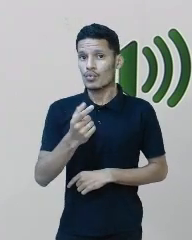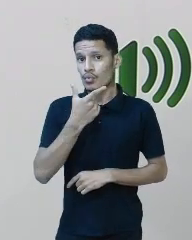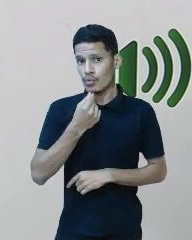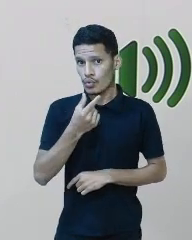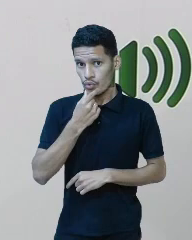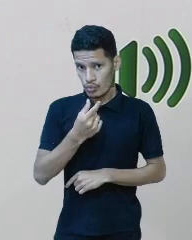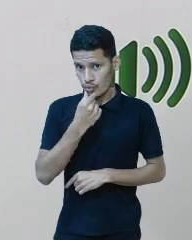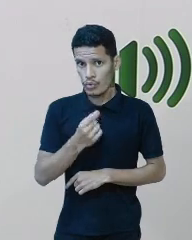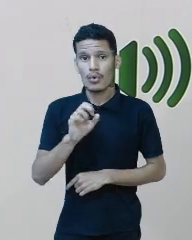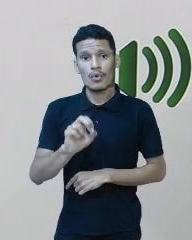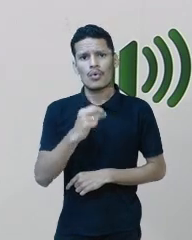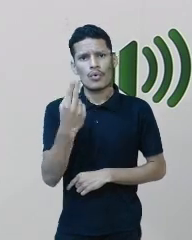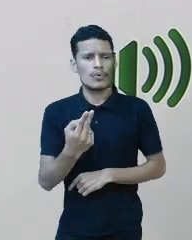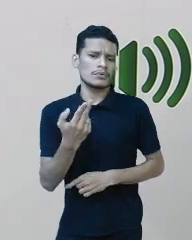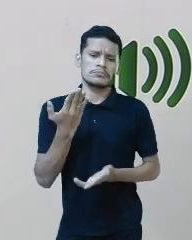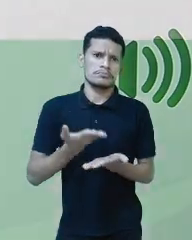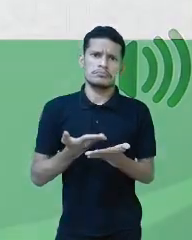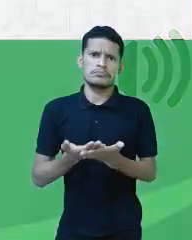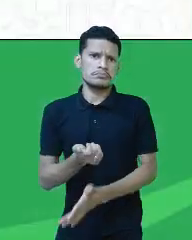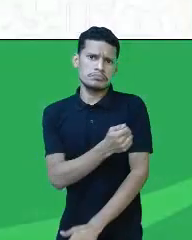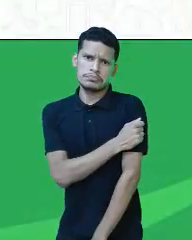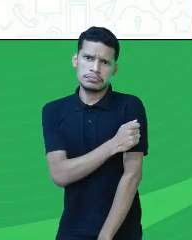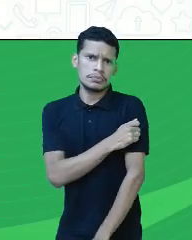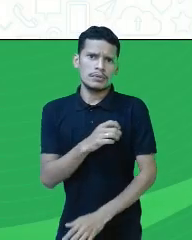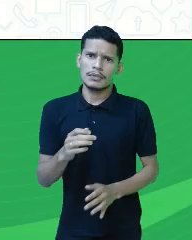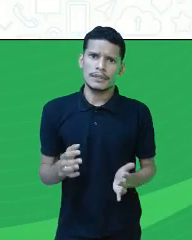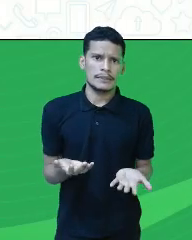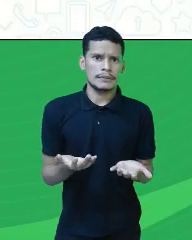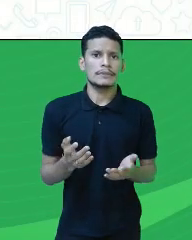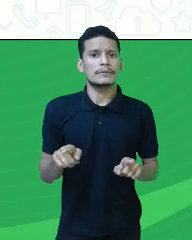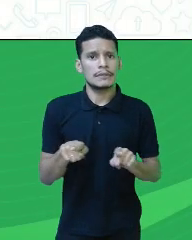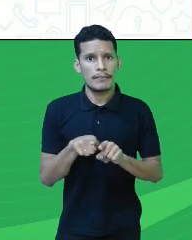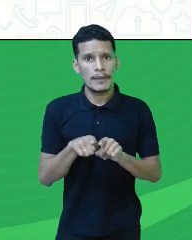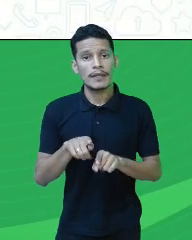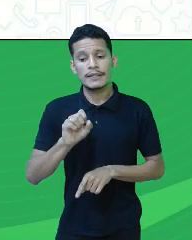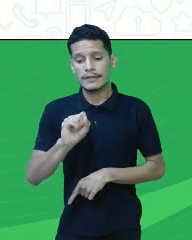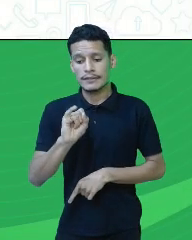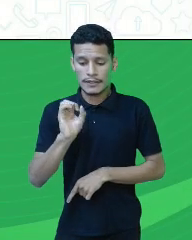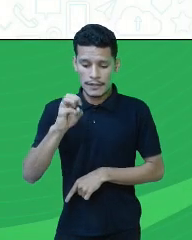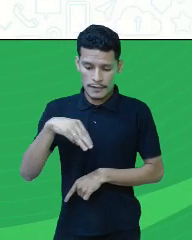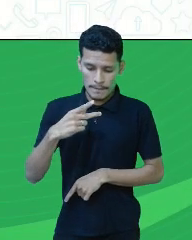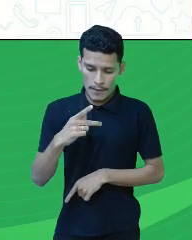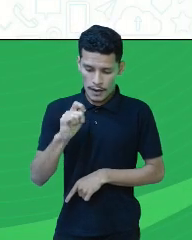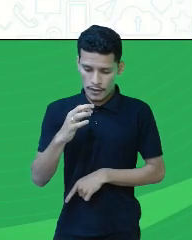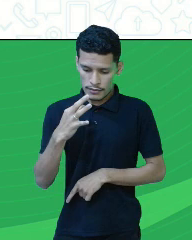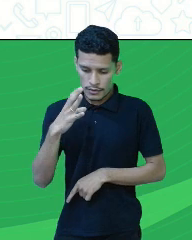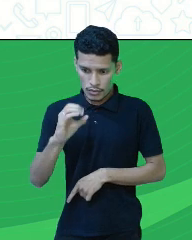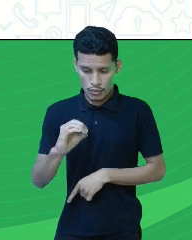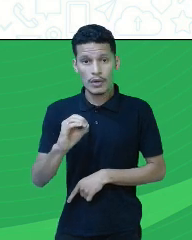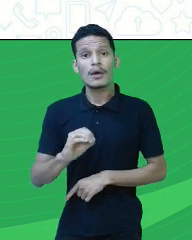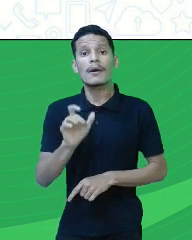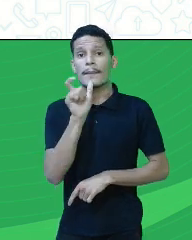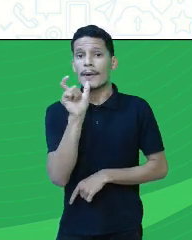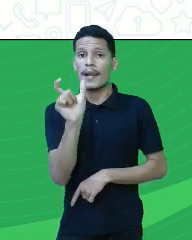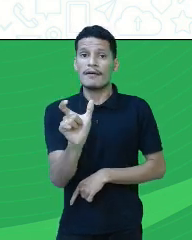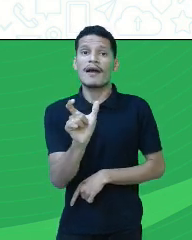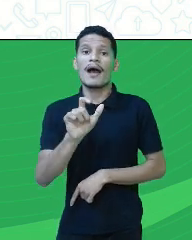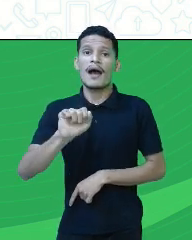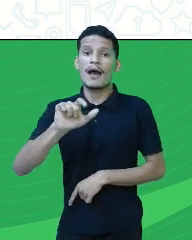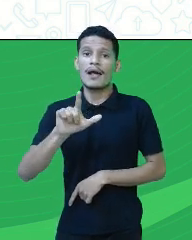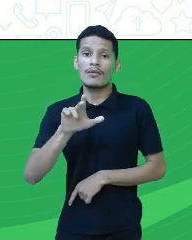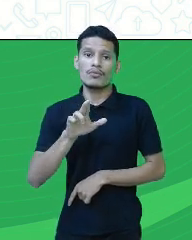o estudante simpático, certo? Então, essa palavra aí, aluno, ela está